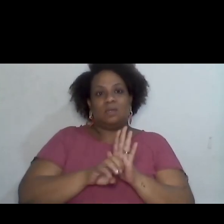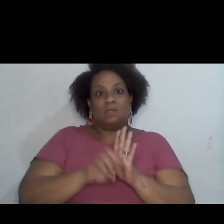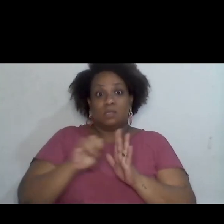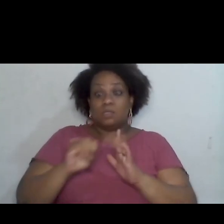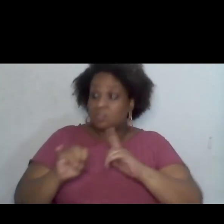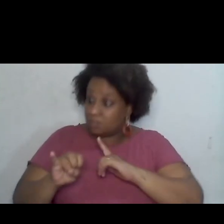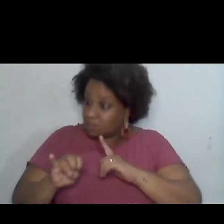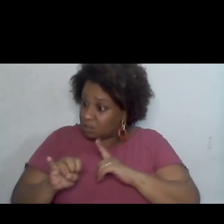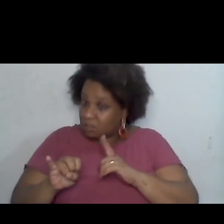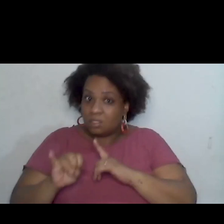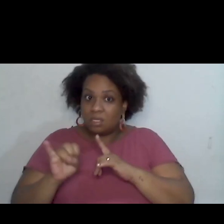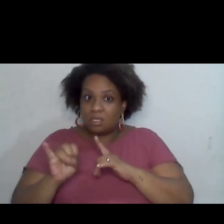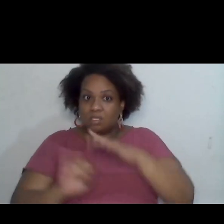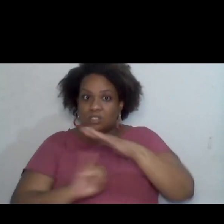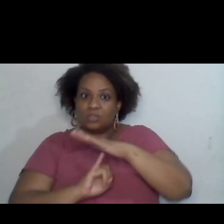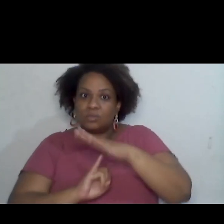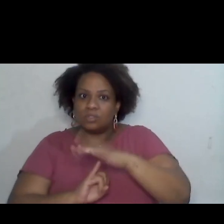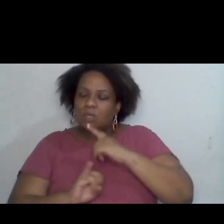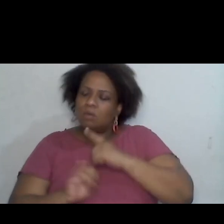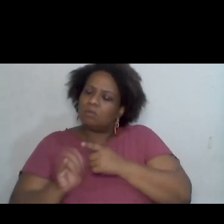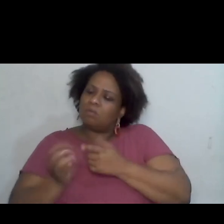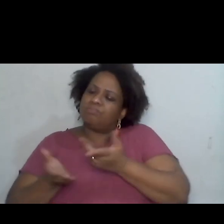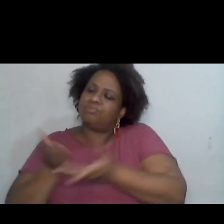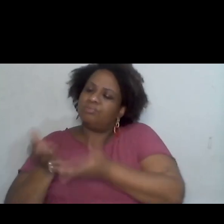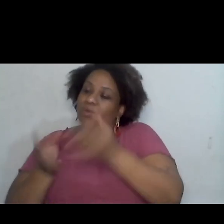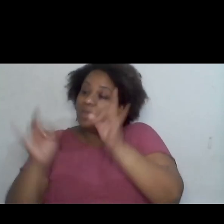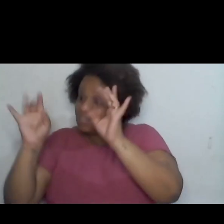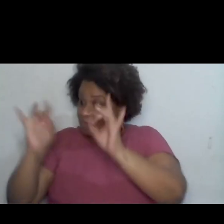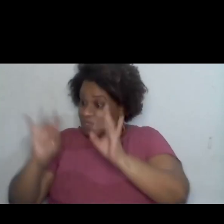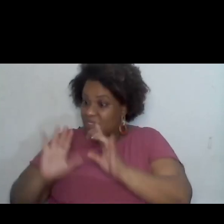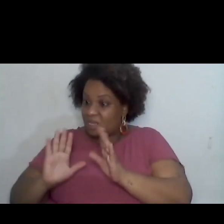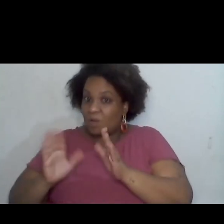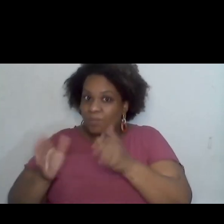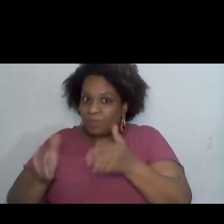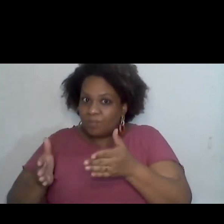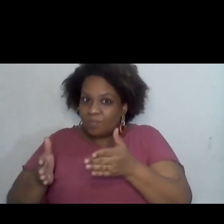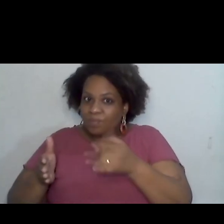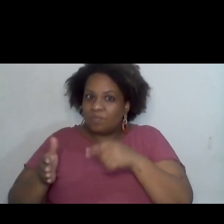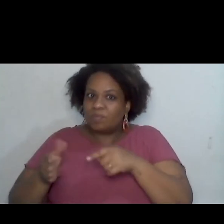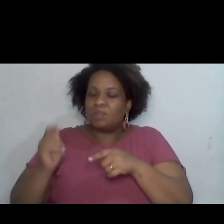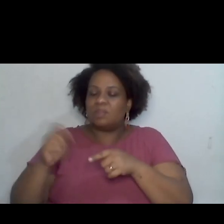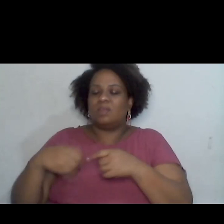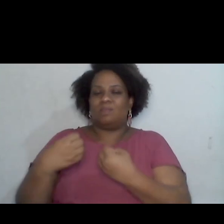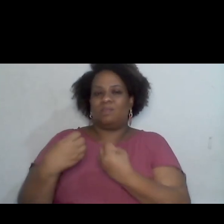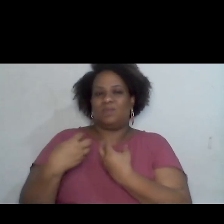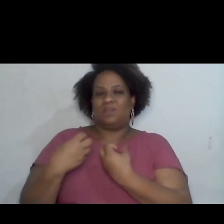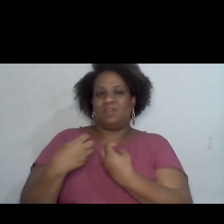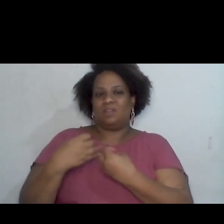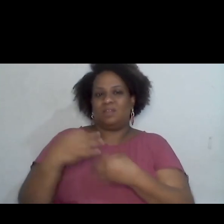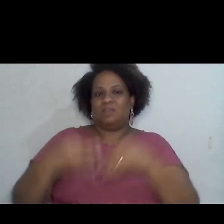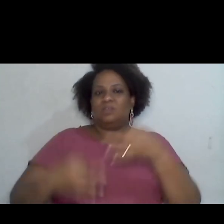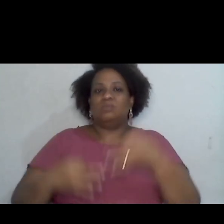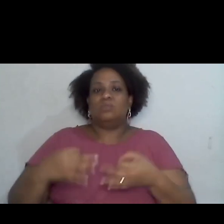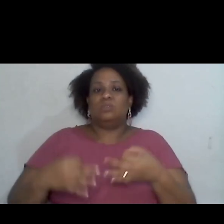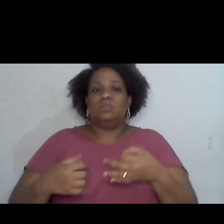que foi descontinuado, e vou lá e dou um tratamento especial, isso foi me orientado já juridicamente, eu estou